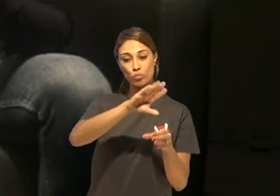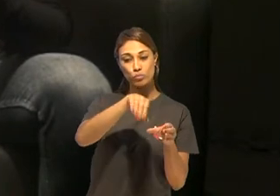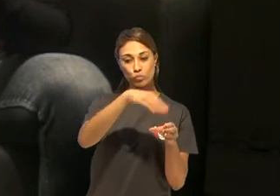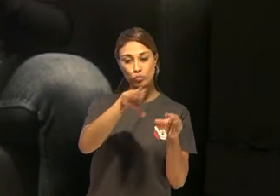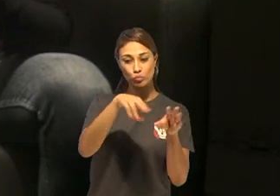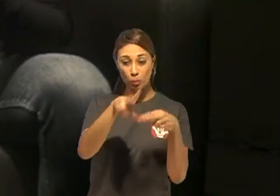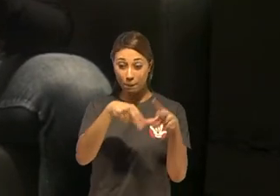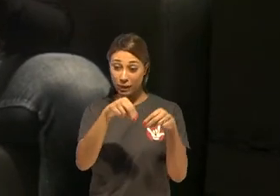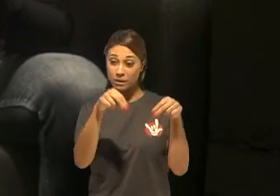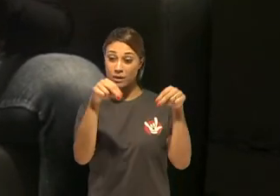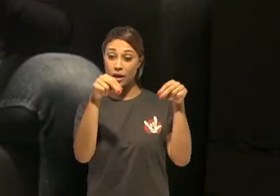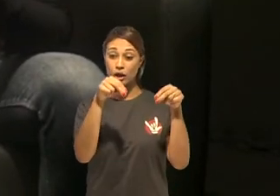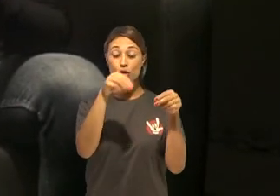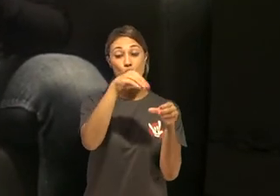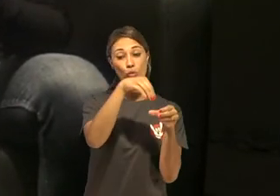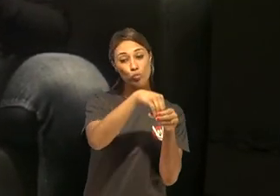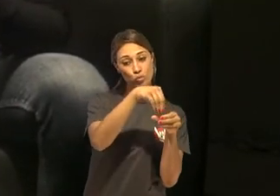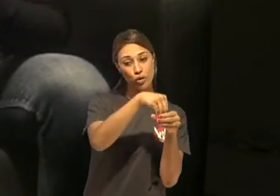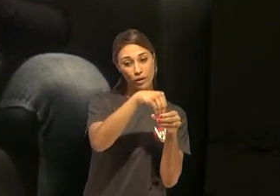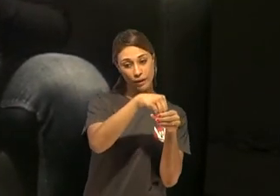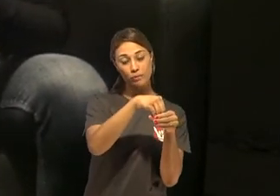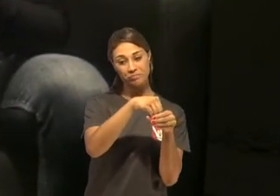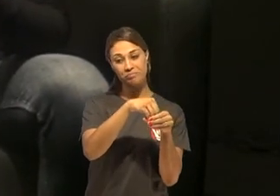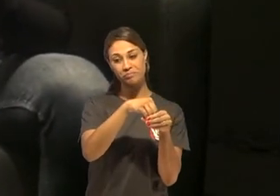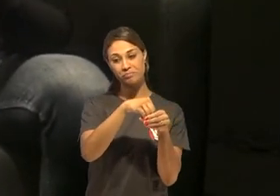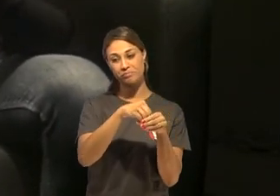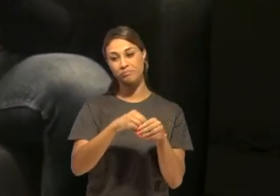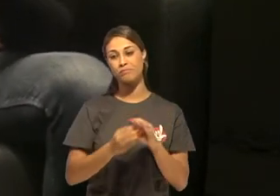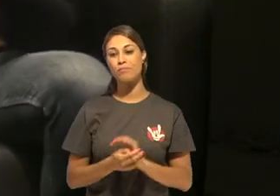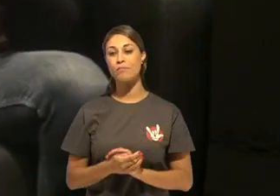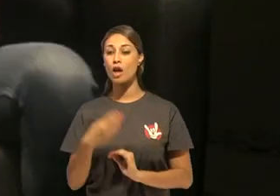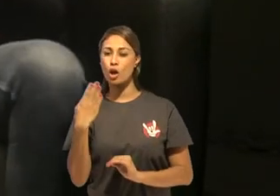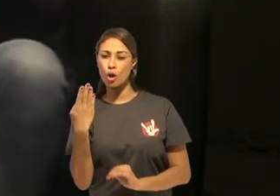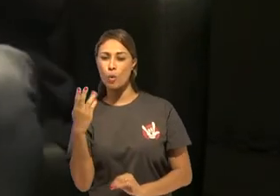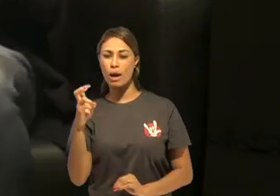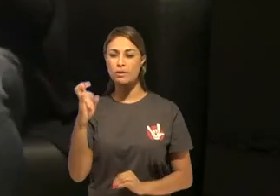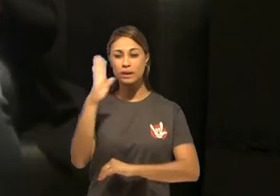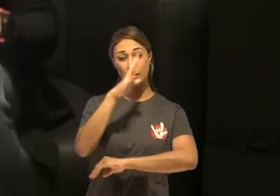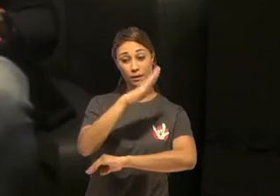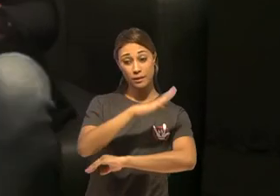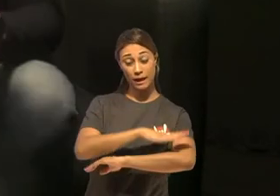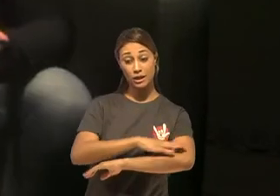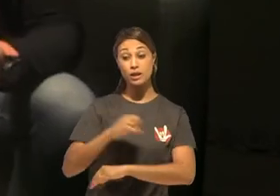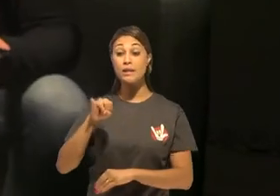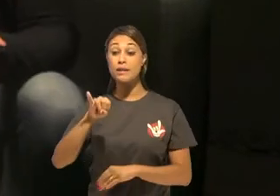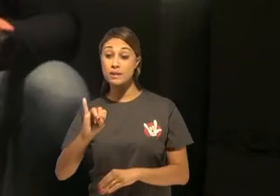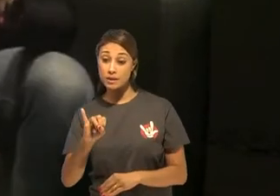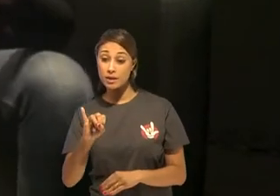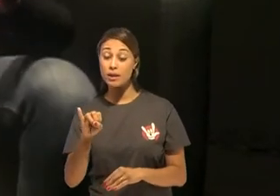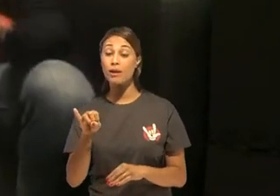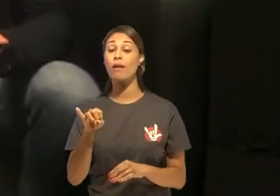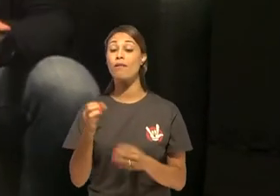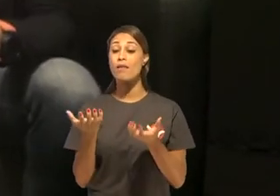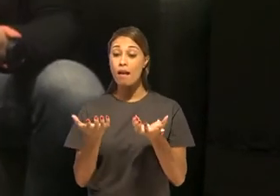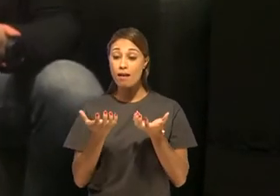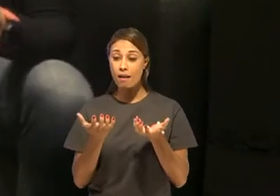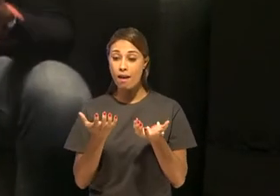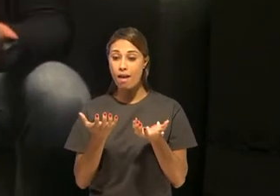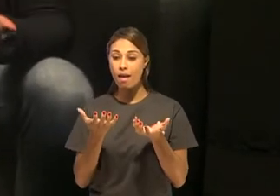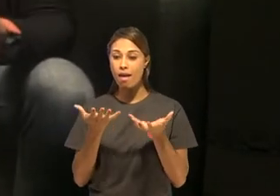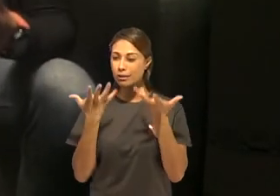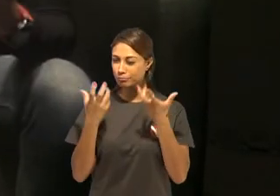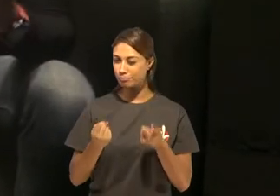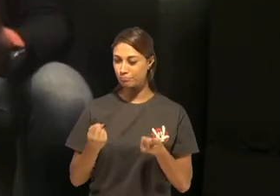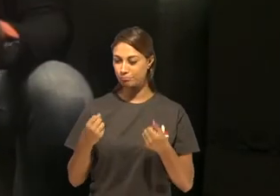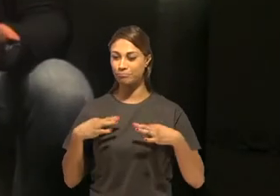soltamos agora à tarde, liberamos 4, 5 horas da tarde, um sorteio. Você que quer ganhar um kit MAG, um kit com camiseta,